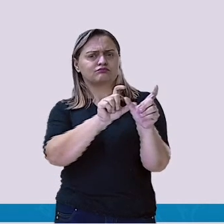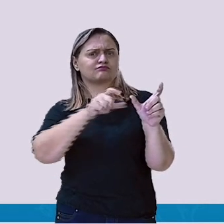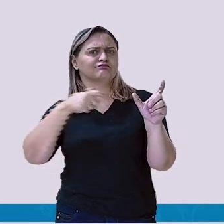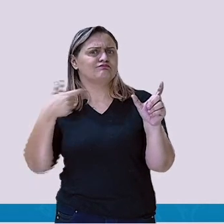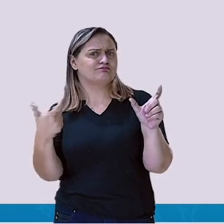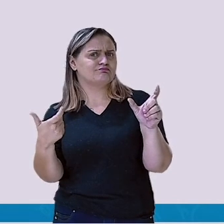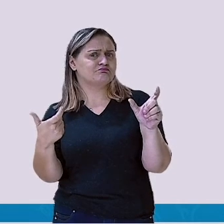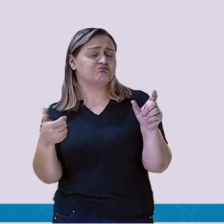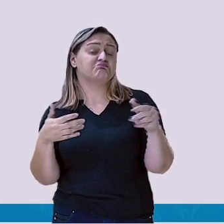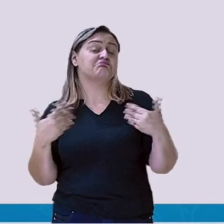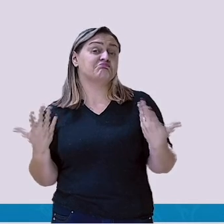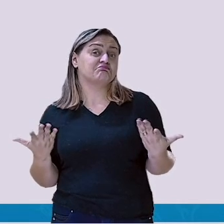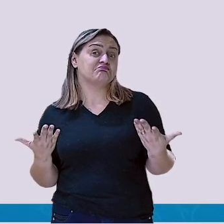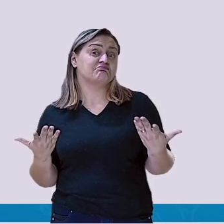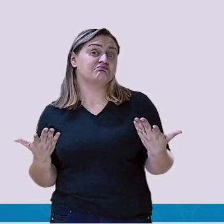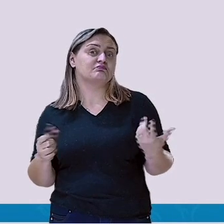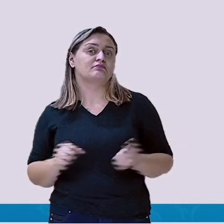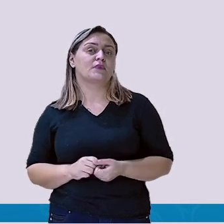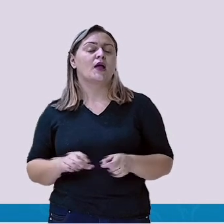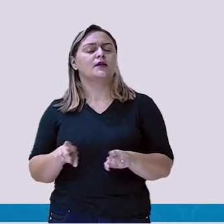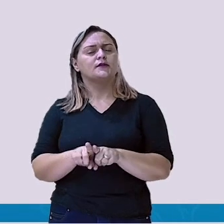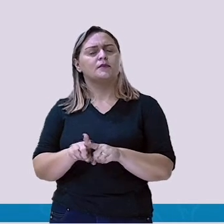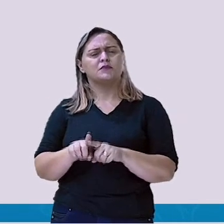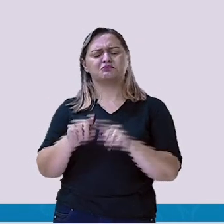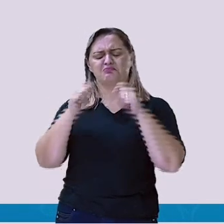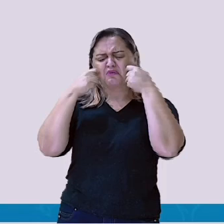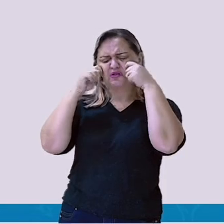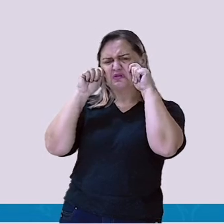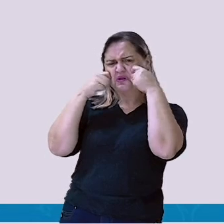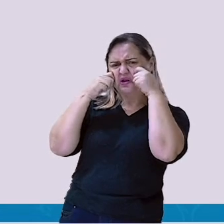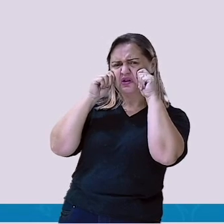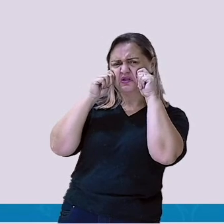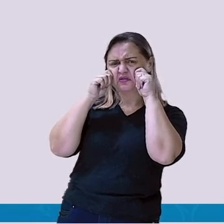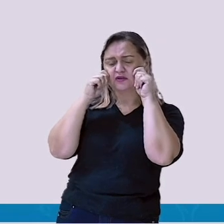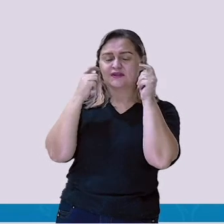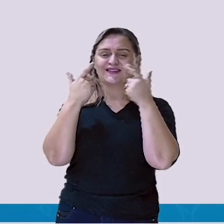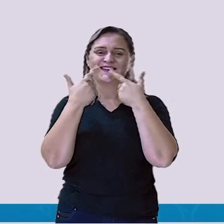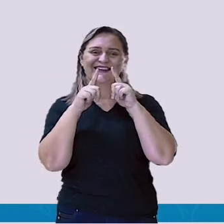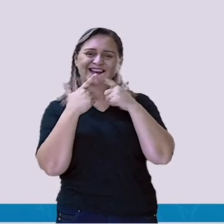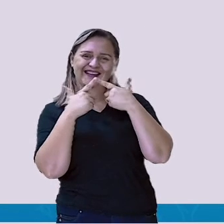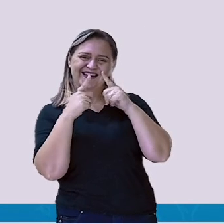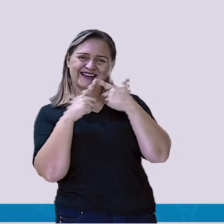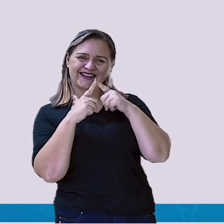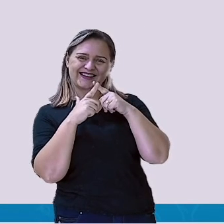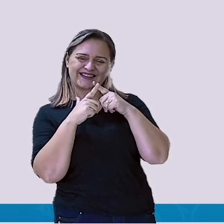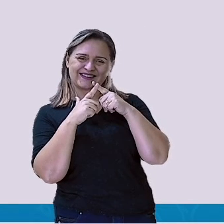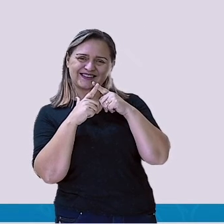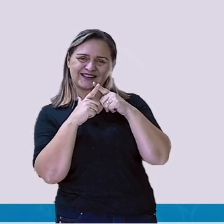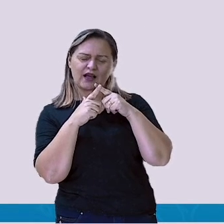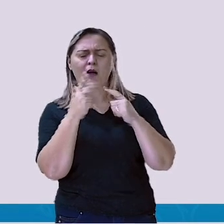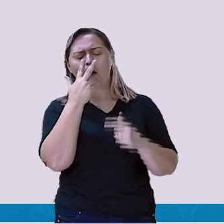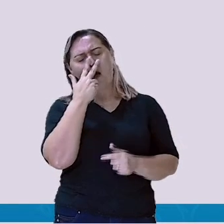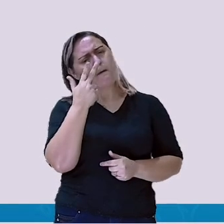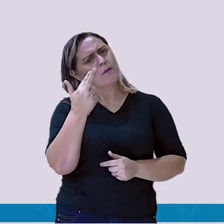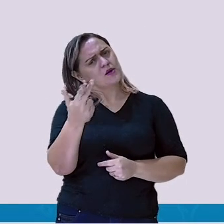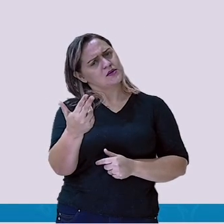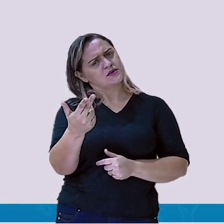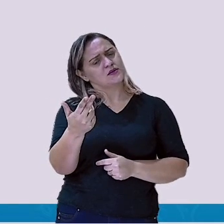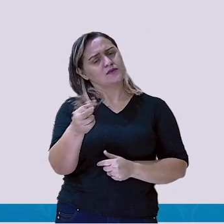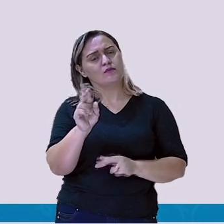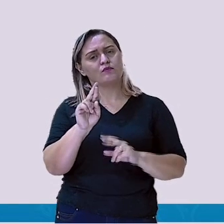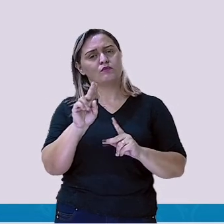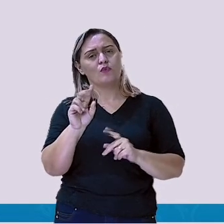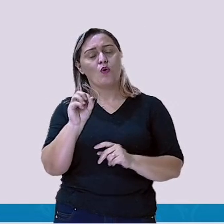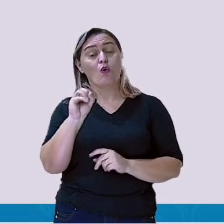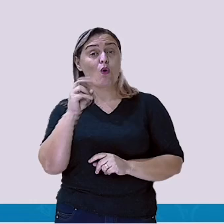também chorando e rindo. São parecidas ou são opostas? São diferentes? São antônimos